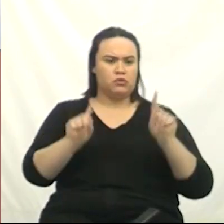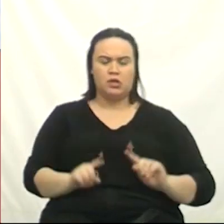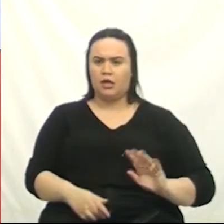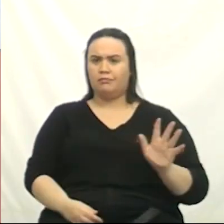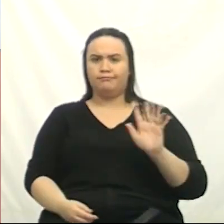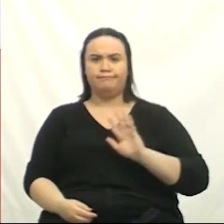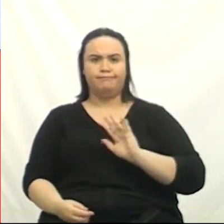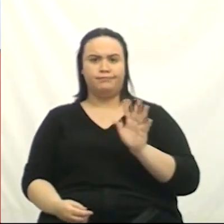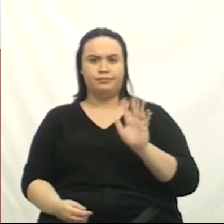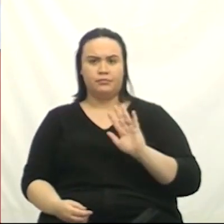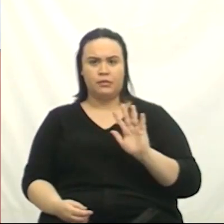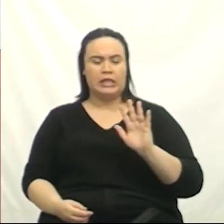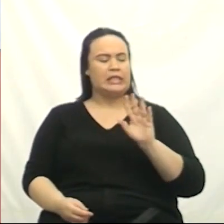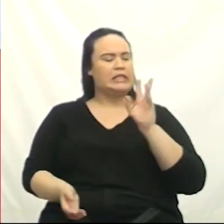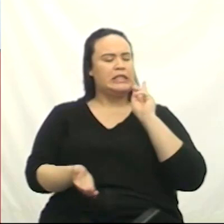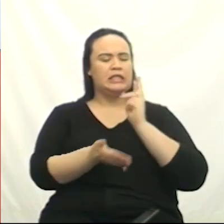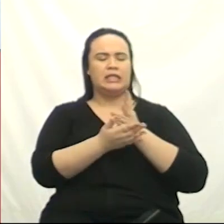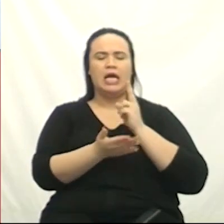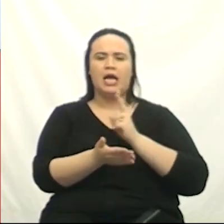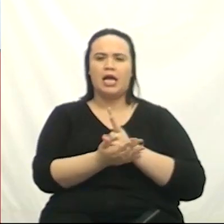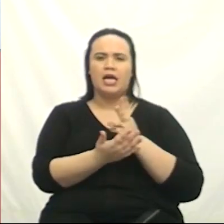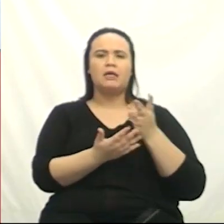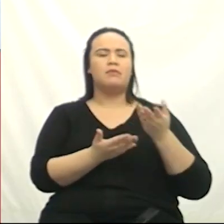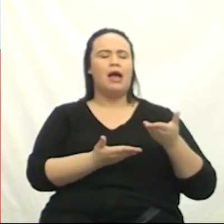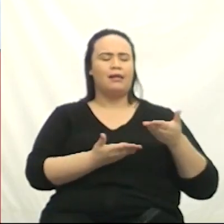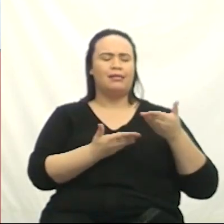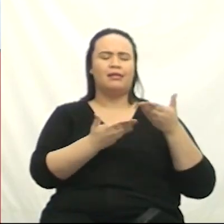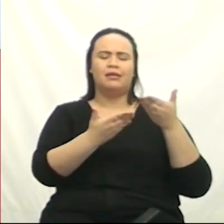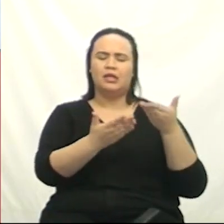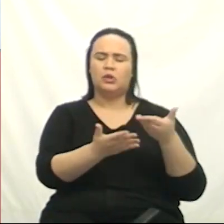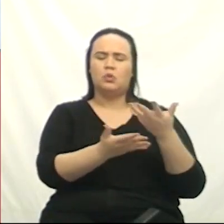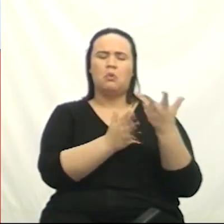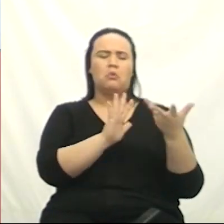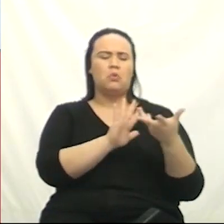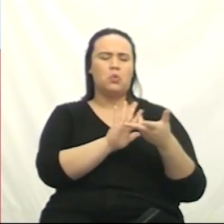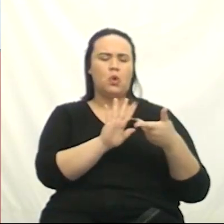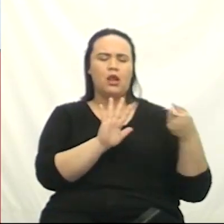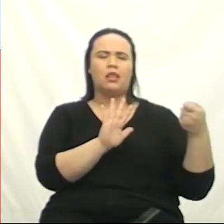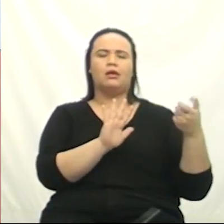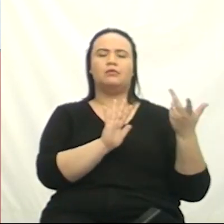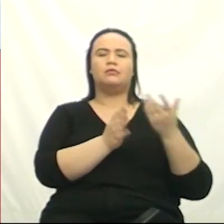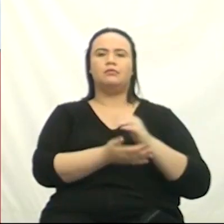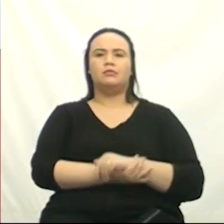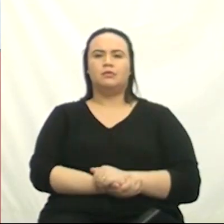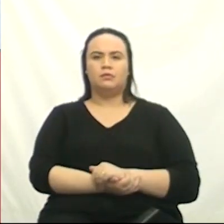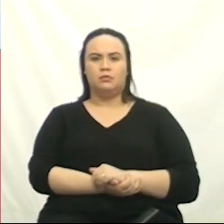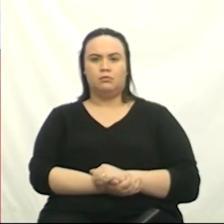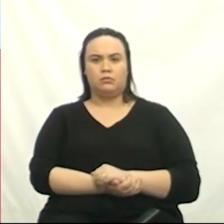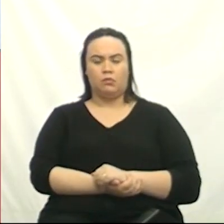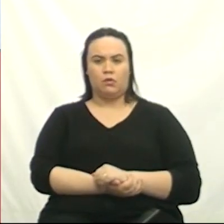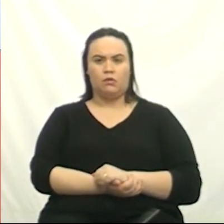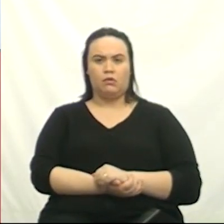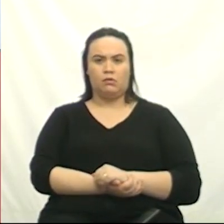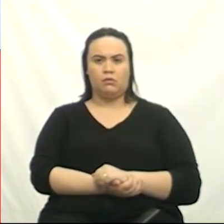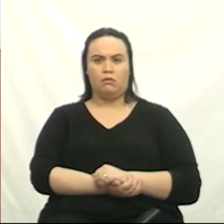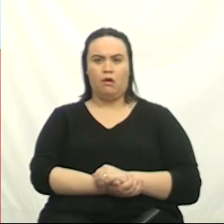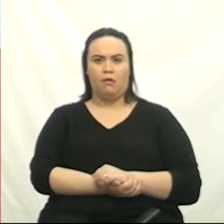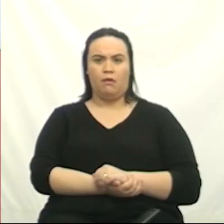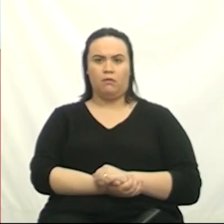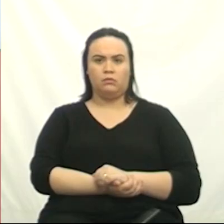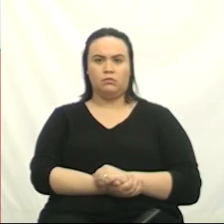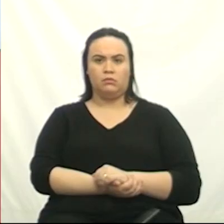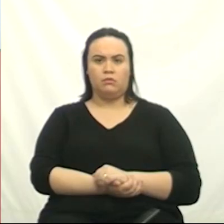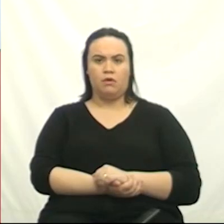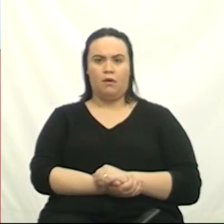de passagem sempre muito prontamente atendendo com qualidade as pessoas que ali chegam. Uma estrutura